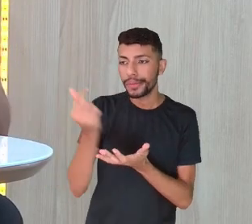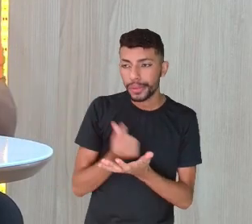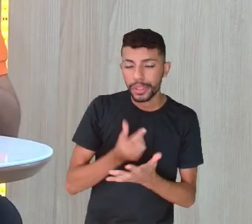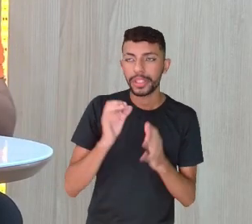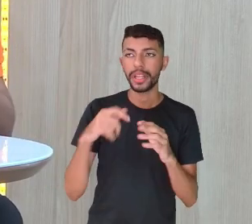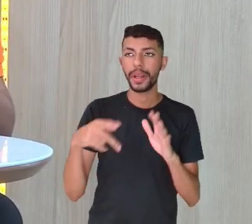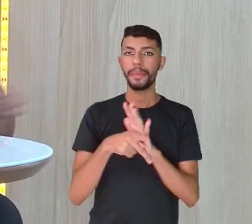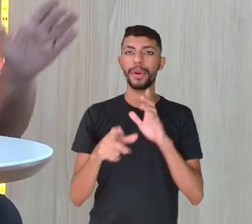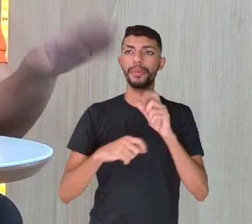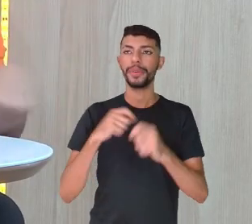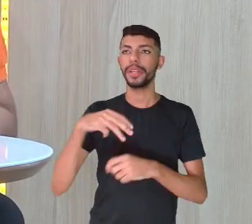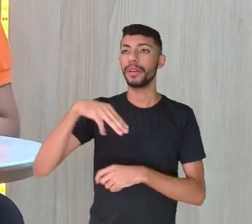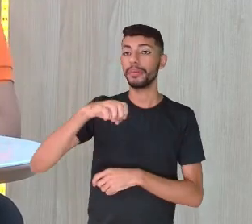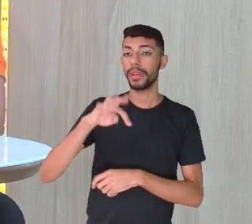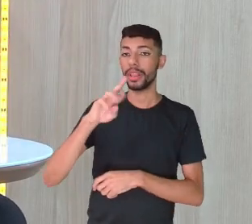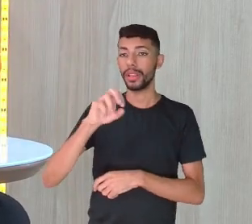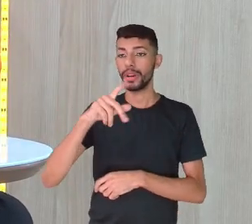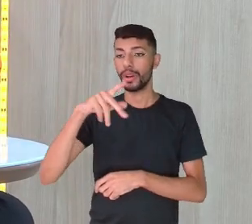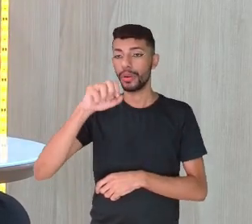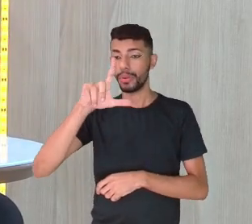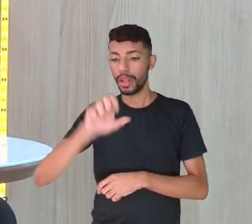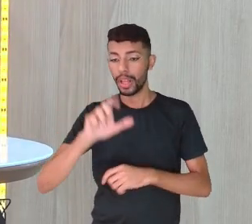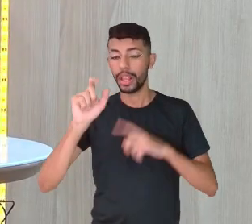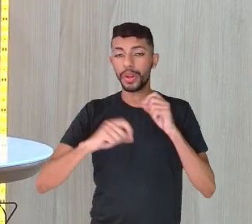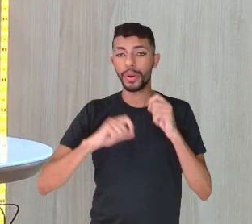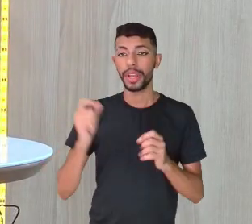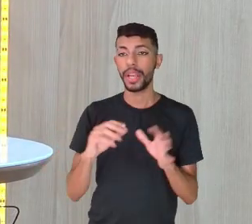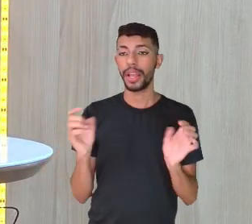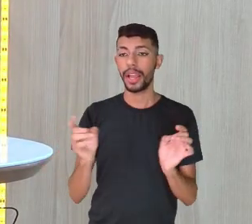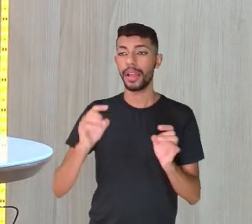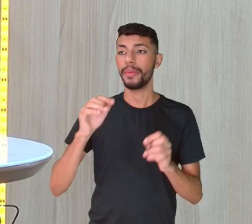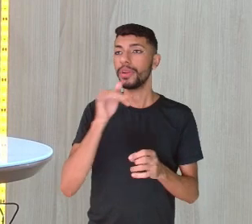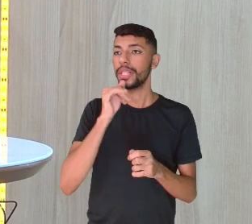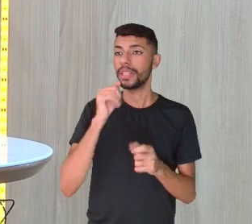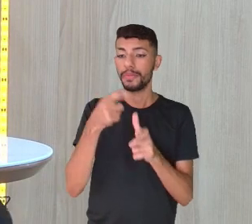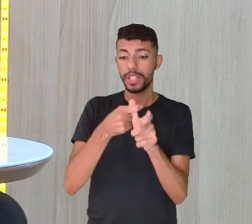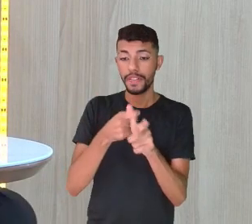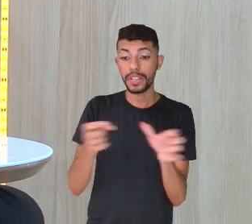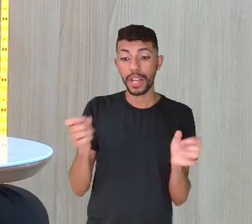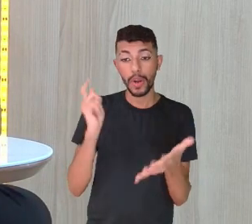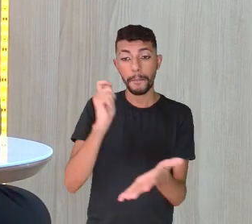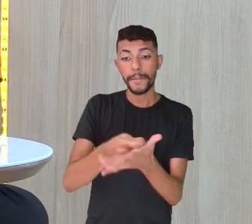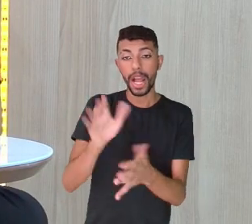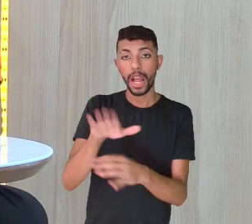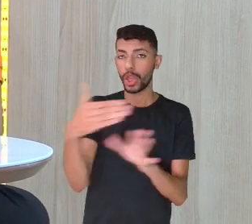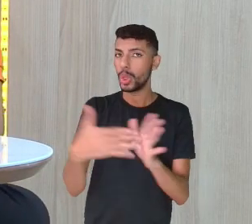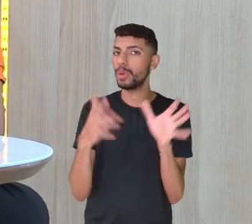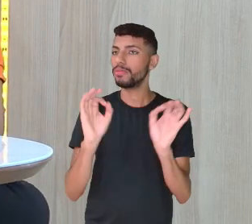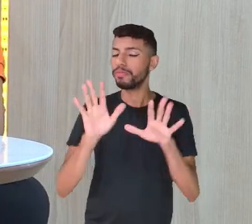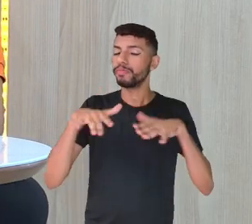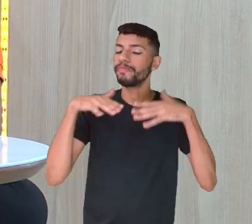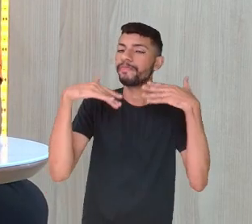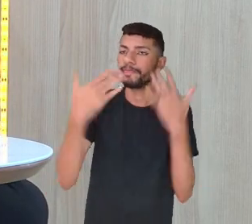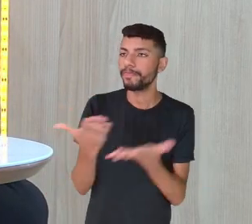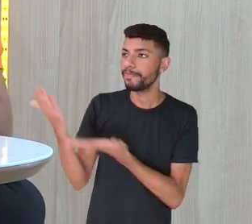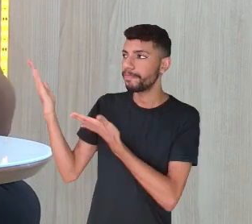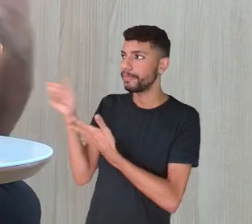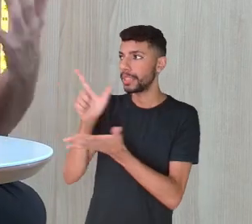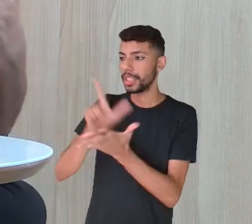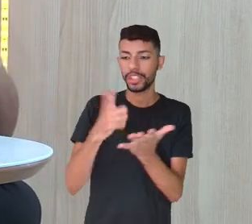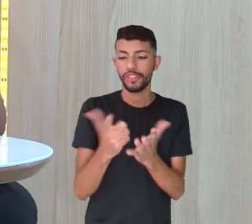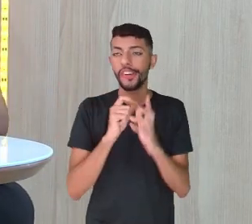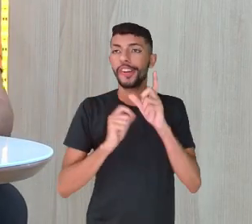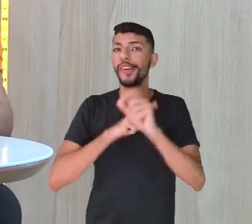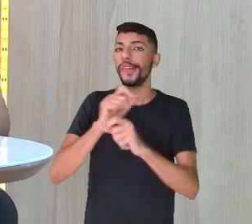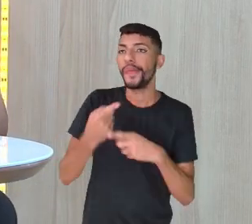a metrópole sane suas dívidas, como a professora Vanessa falou. E aí, esse jornal que se